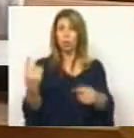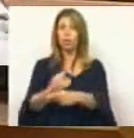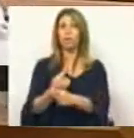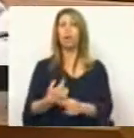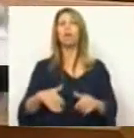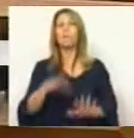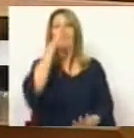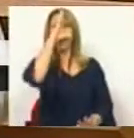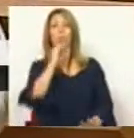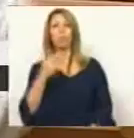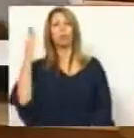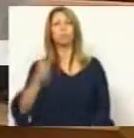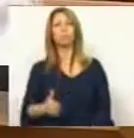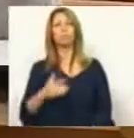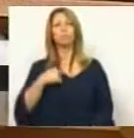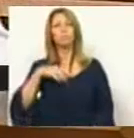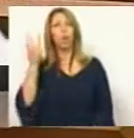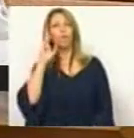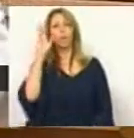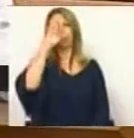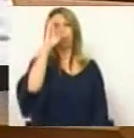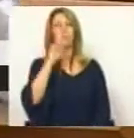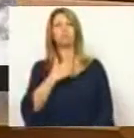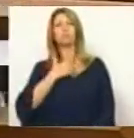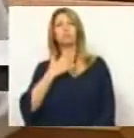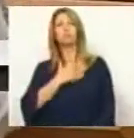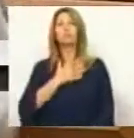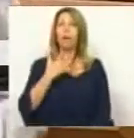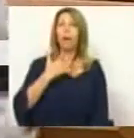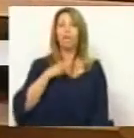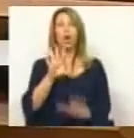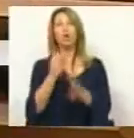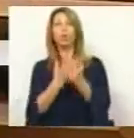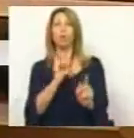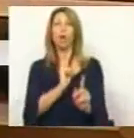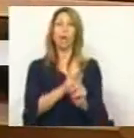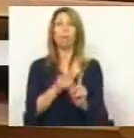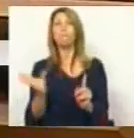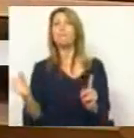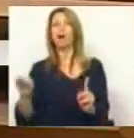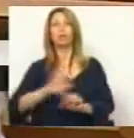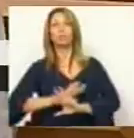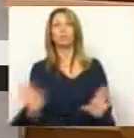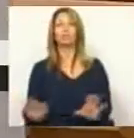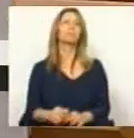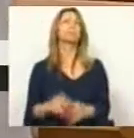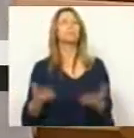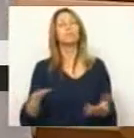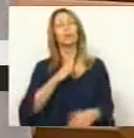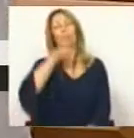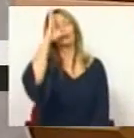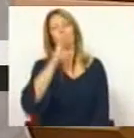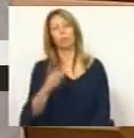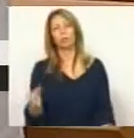o Governo não queria ouvir. O Governo não queria sair da solução que tinha proposto. E depois, Sr. Ministro, não será